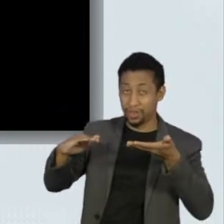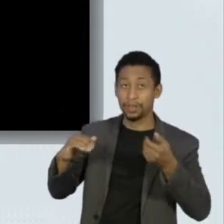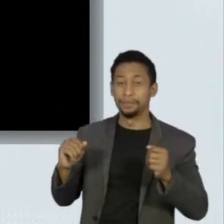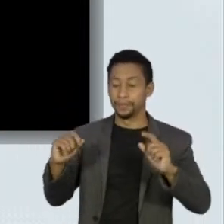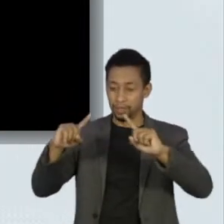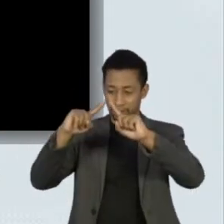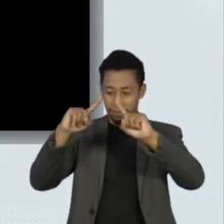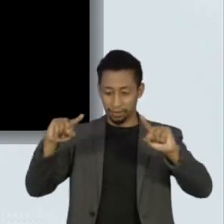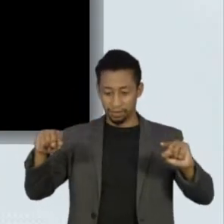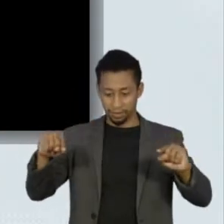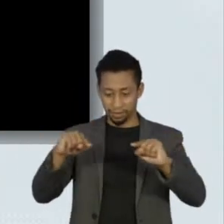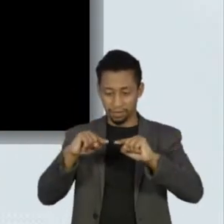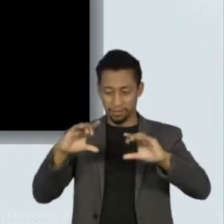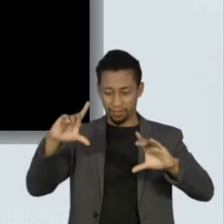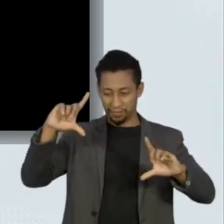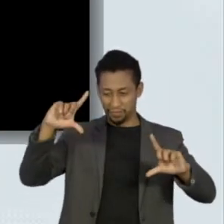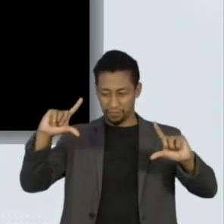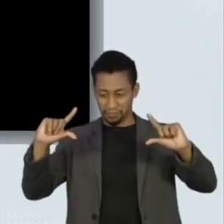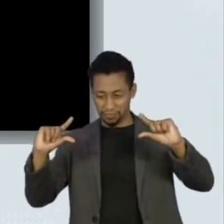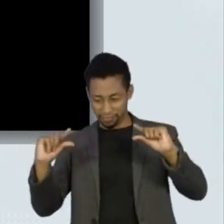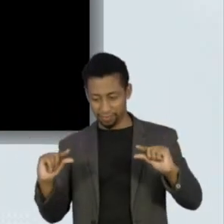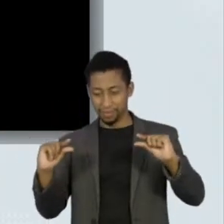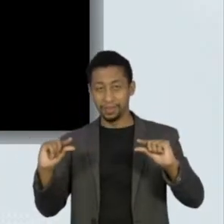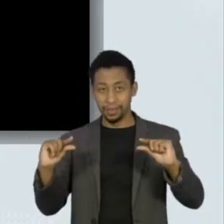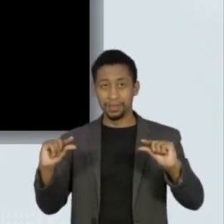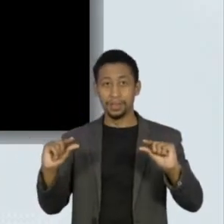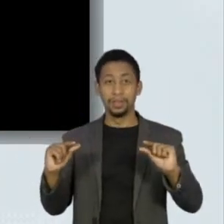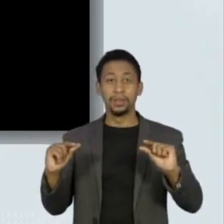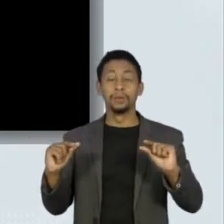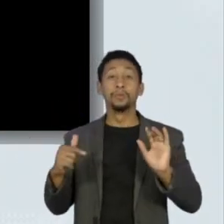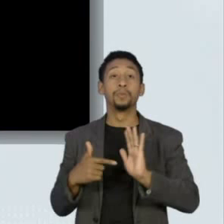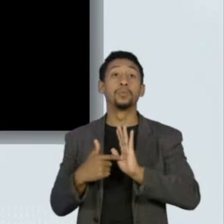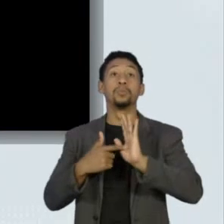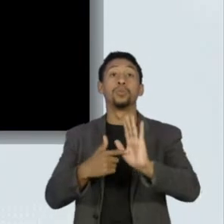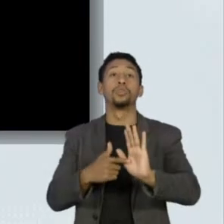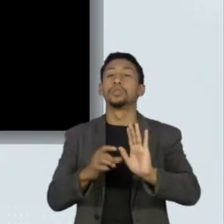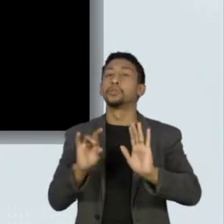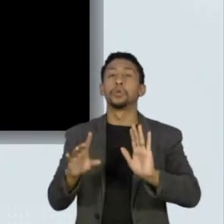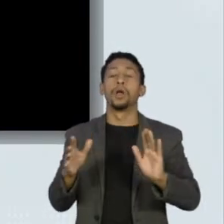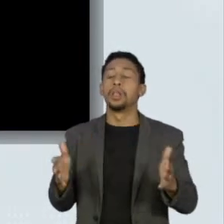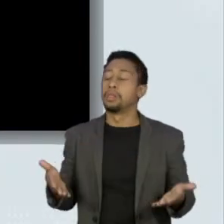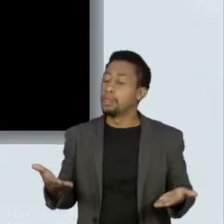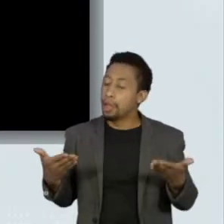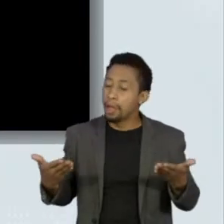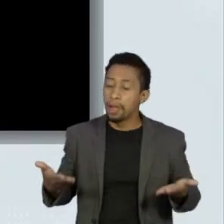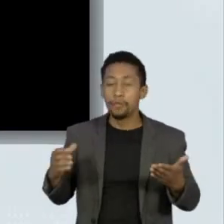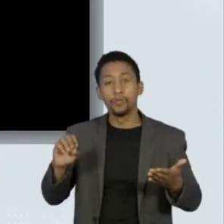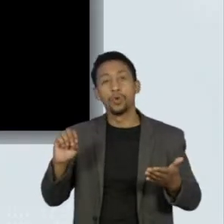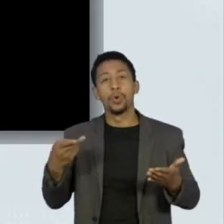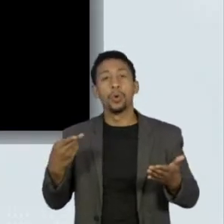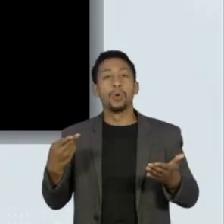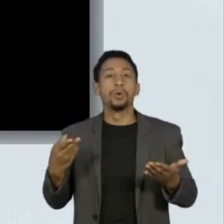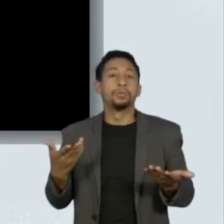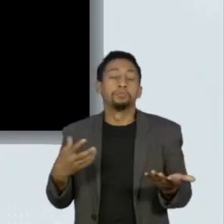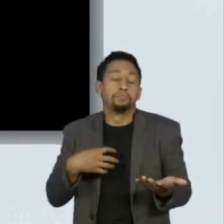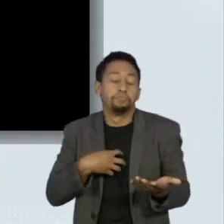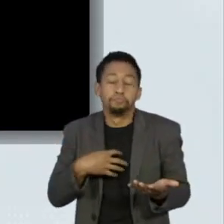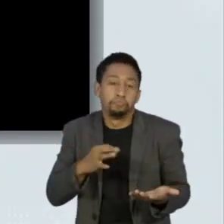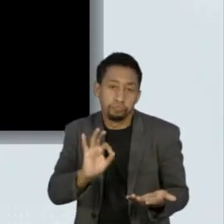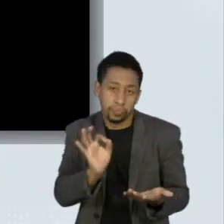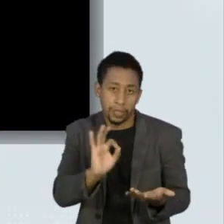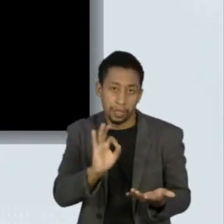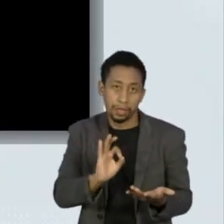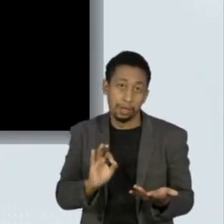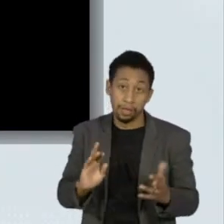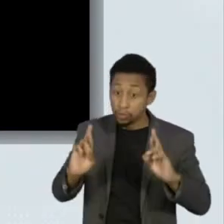casos moderados e graves, e só ficam casos leves ou muito leves ou assintomáticos. Então, é isso que a gente